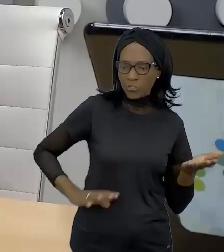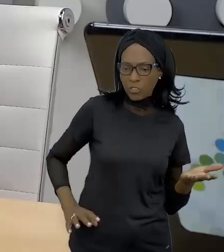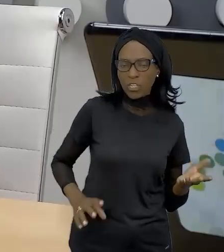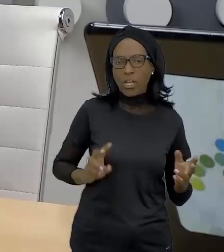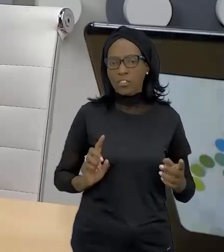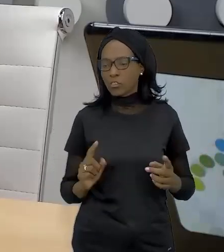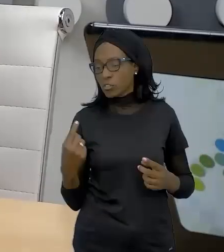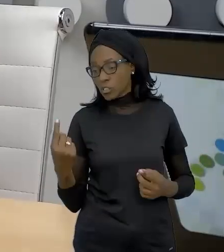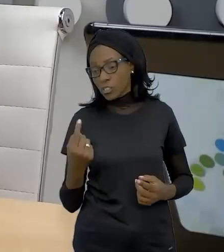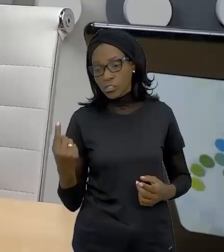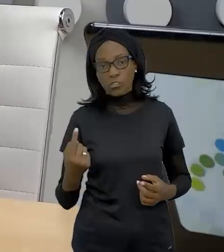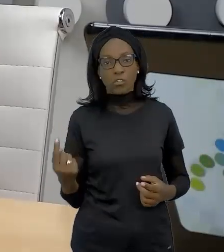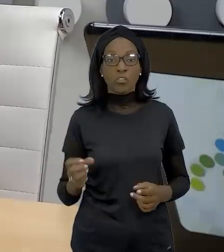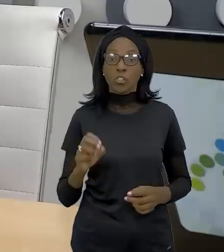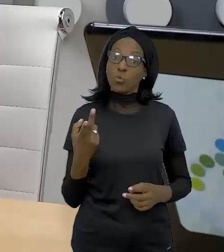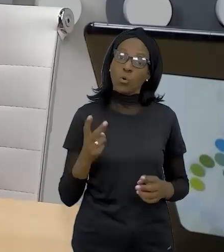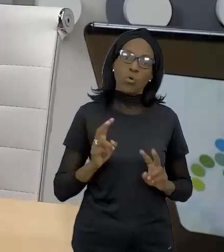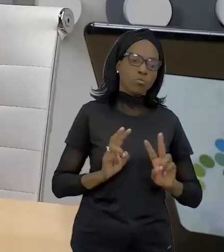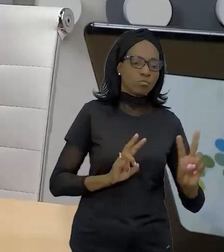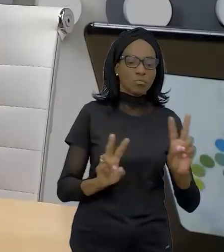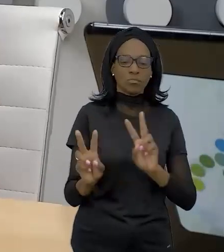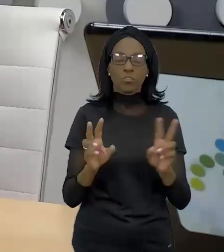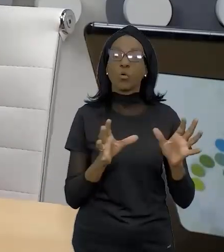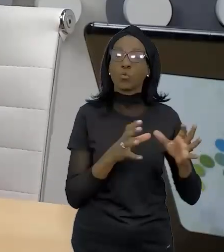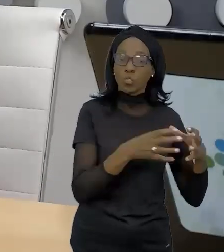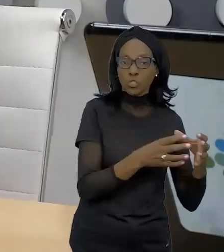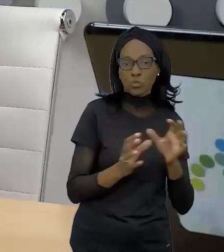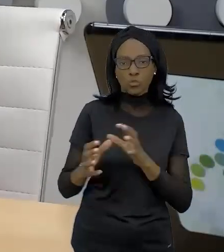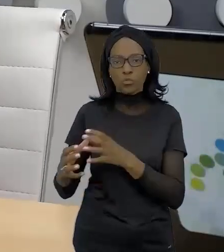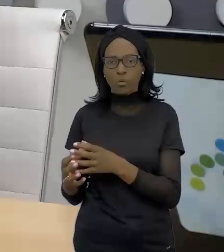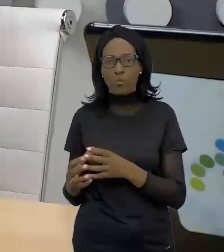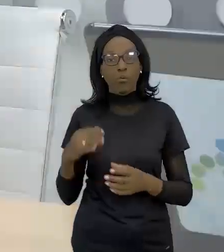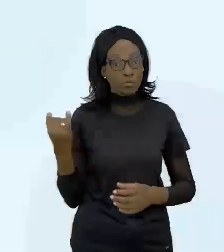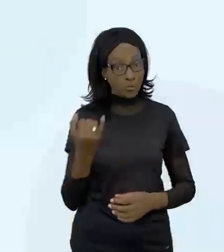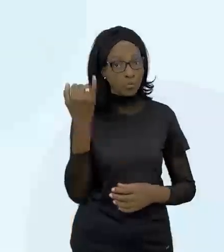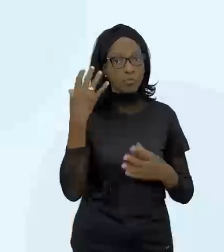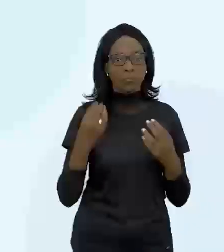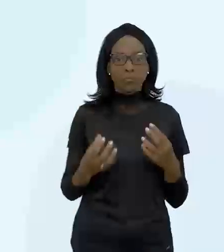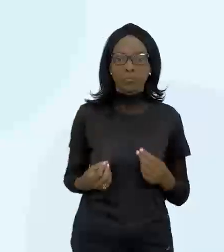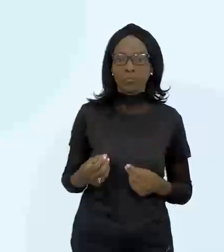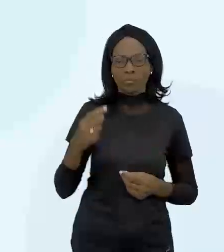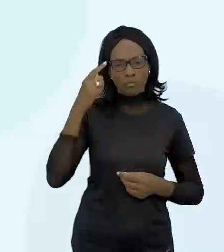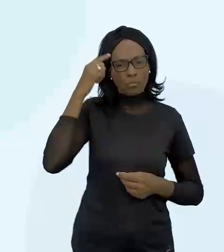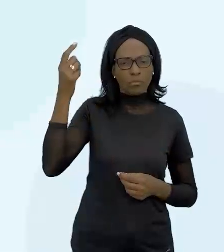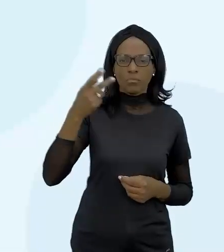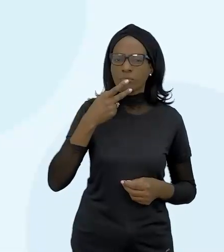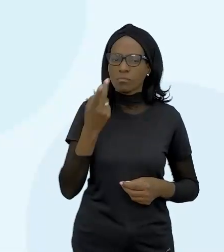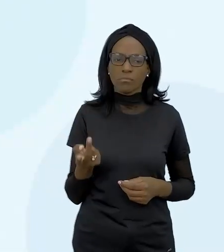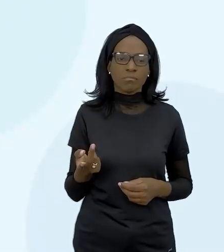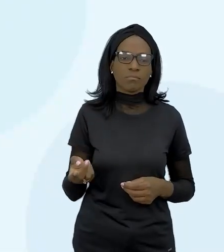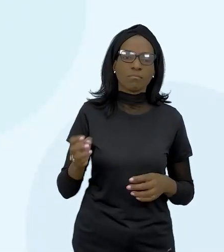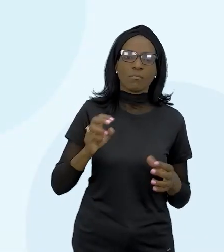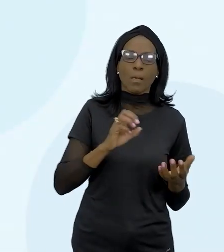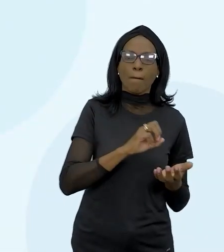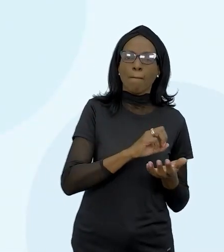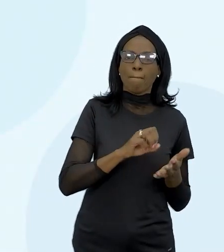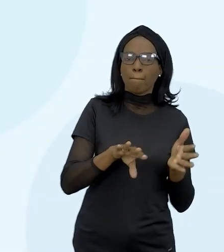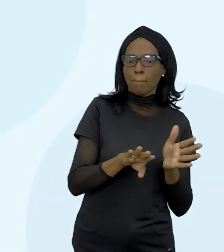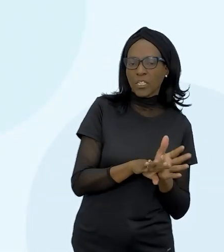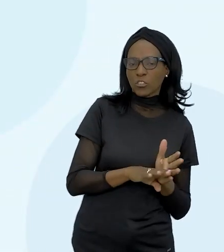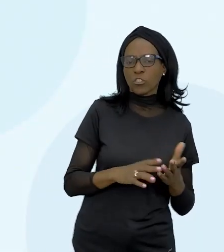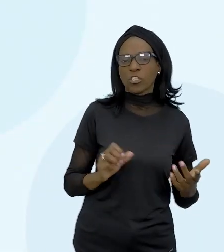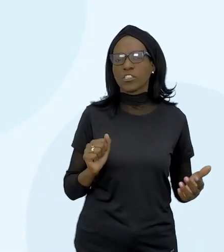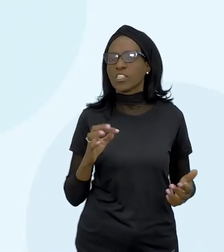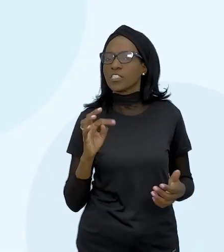ele é fundamental. Não pense que porque nós estamos falando de metodologias ativas, dando outros caminhos, que o professor não é